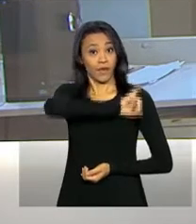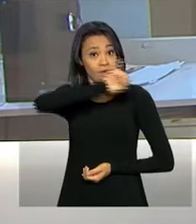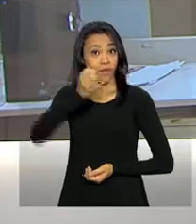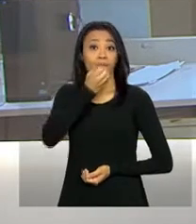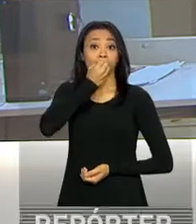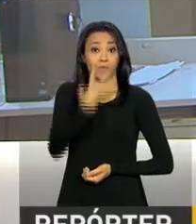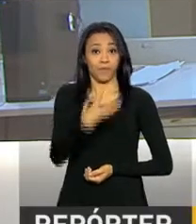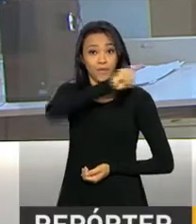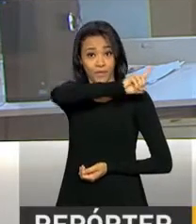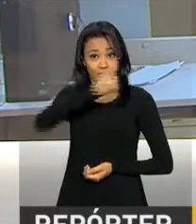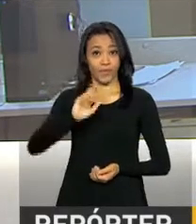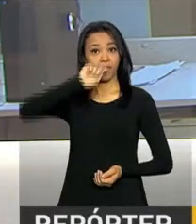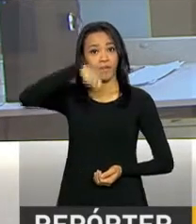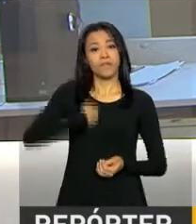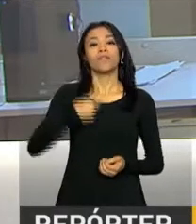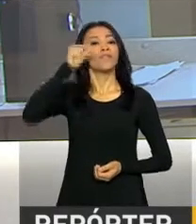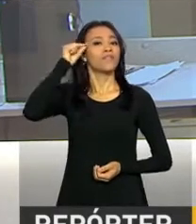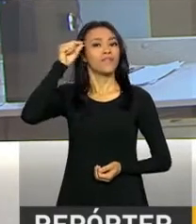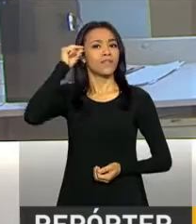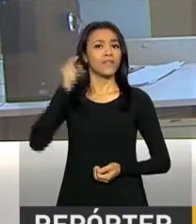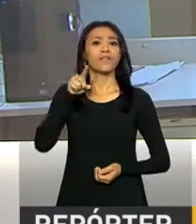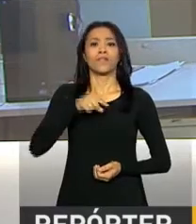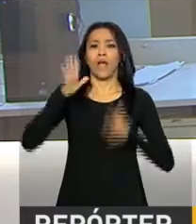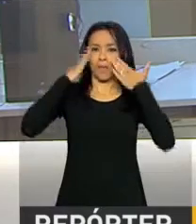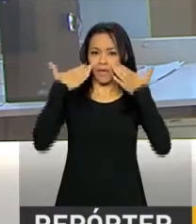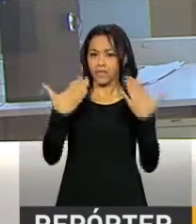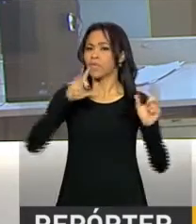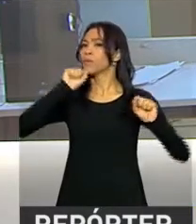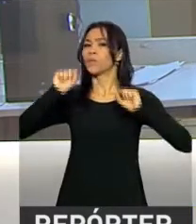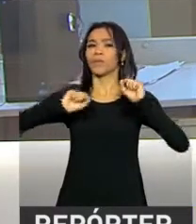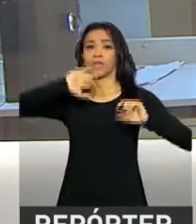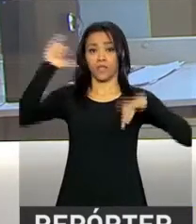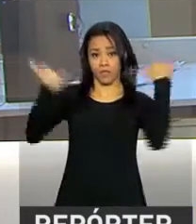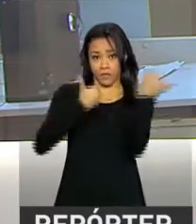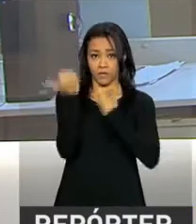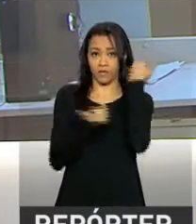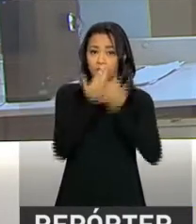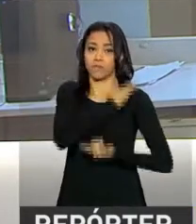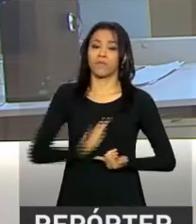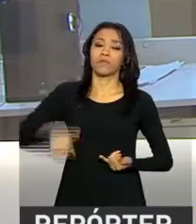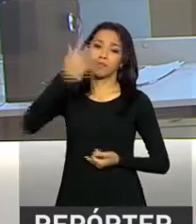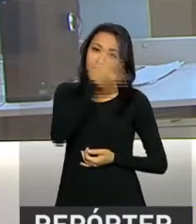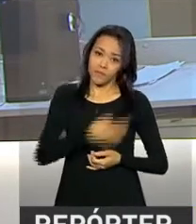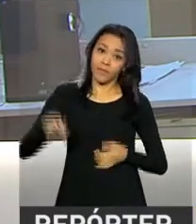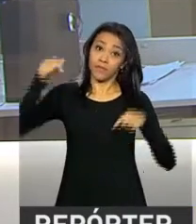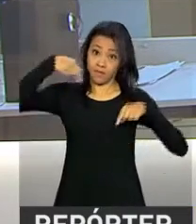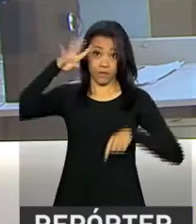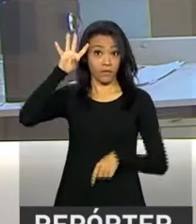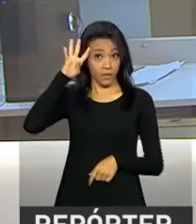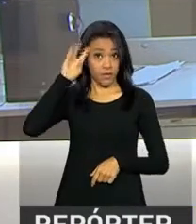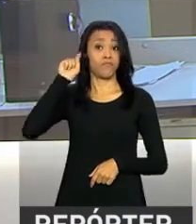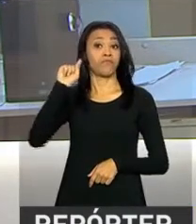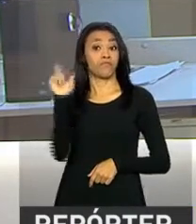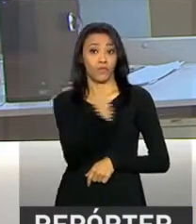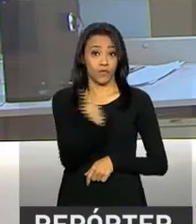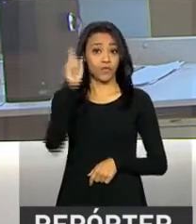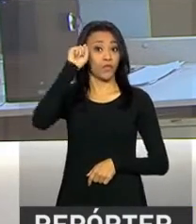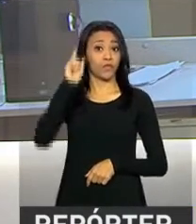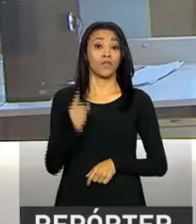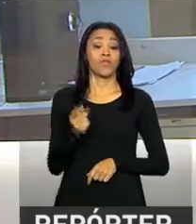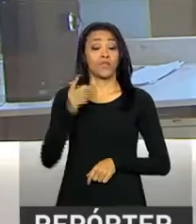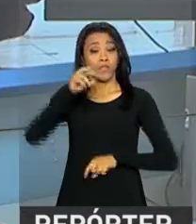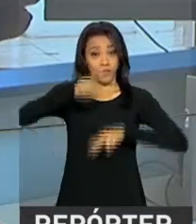Olá, bom dia. Eu sou Daniele Popov, o repórter NBR está no ar com as notícias do governo federal desta quarta-feira, 22 de